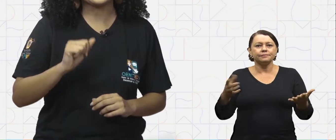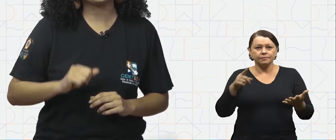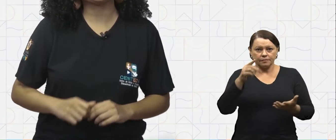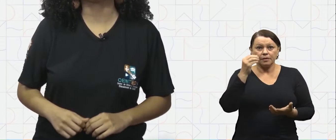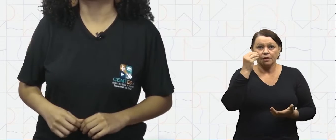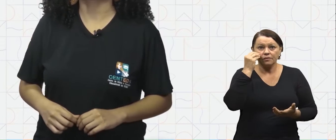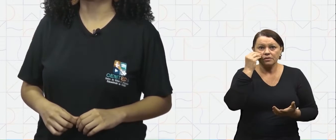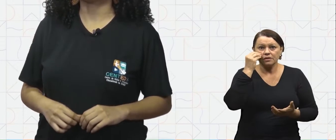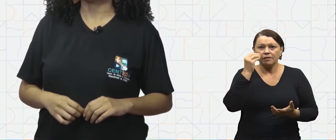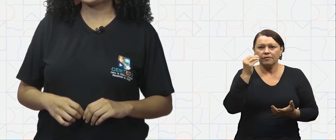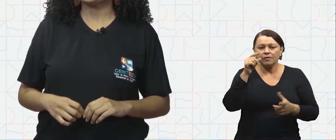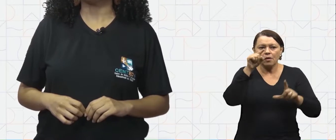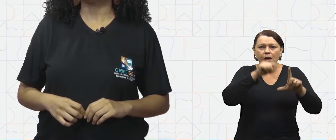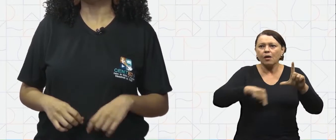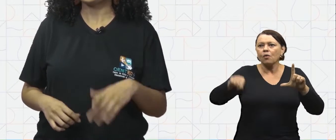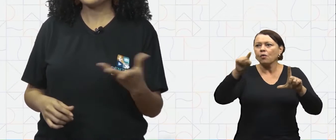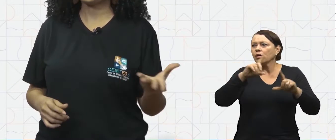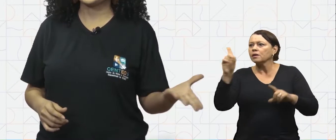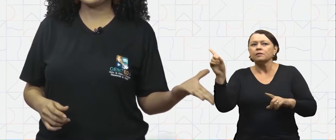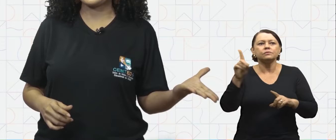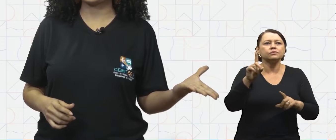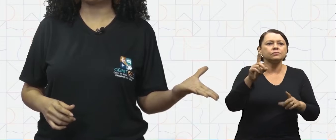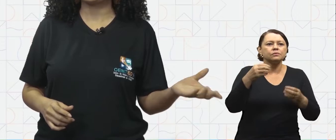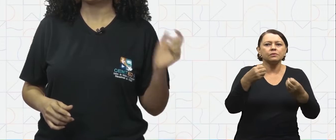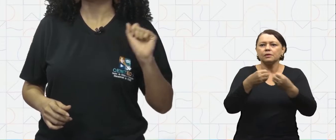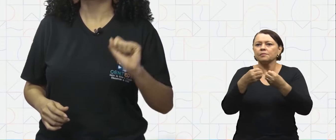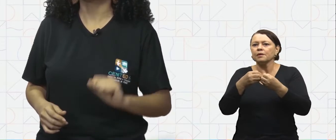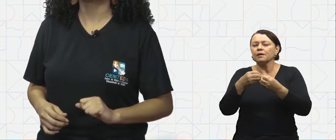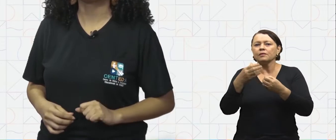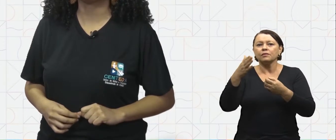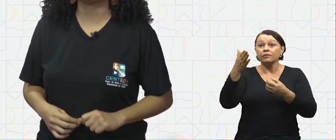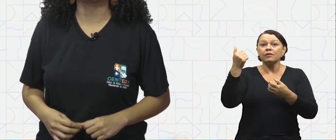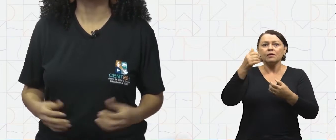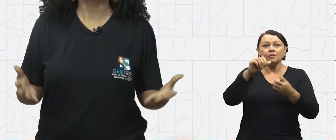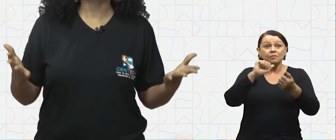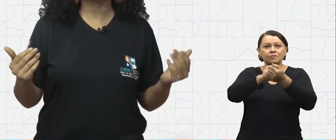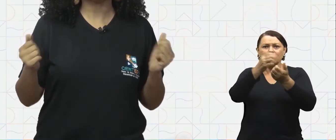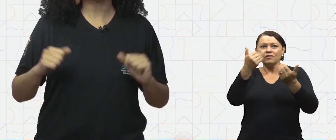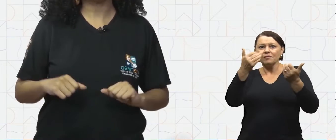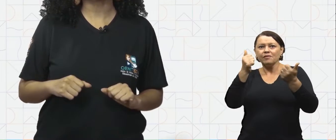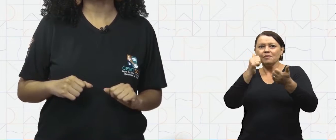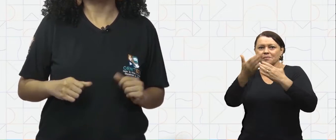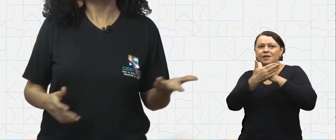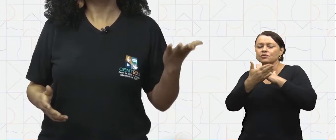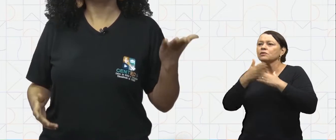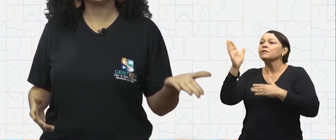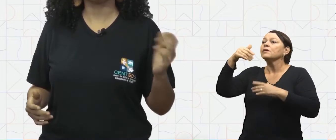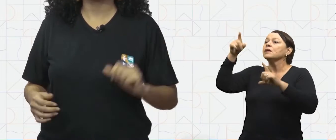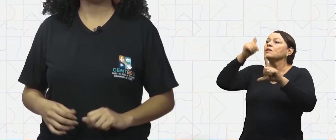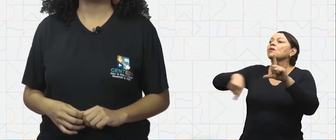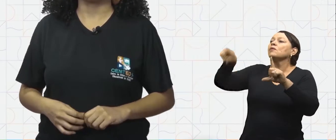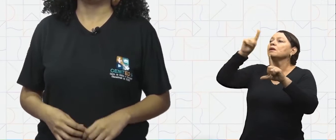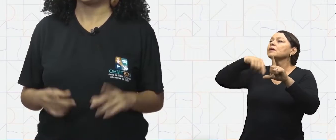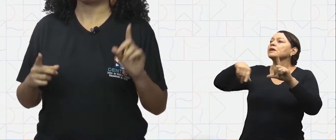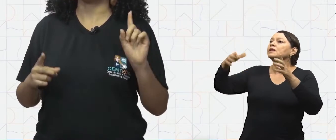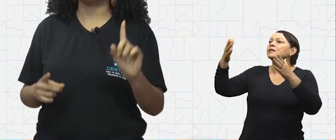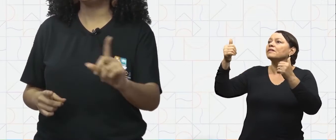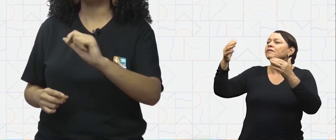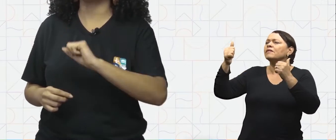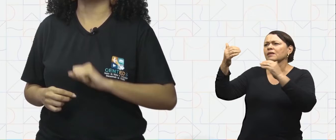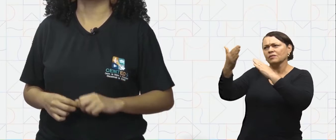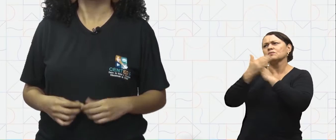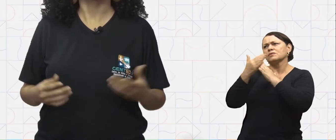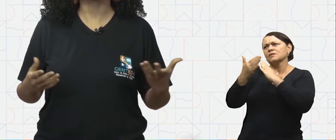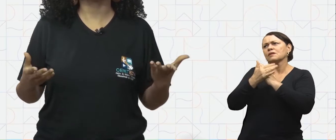Você viu que a roleta passou aqui perto? Vamos chamá-la? Chame-a comigo. Dona Roleta! Dona Roleta!